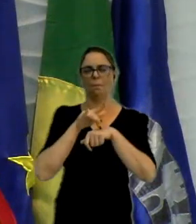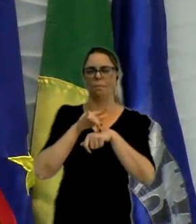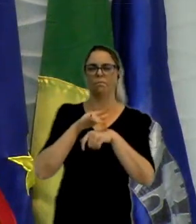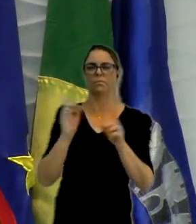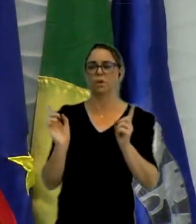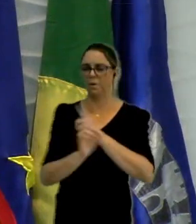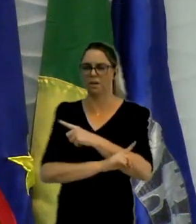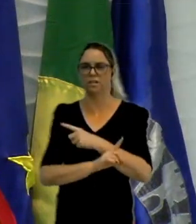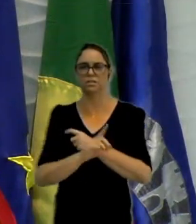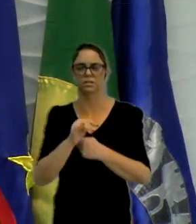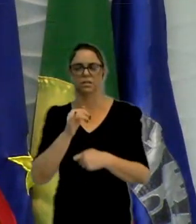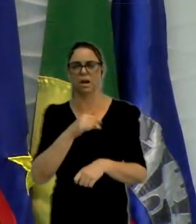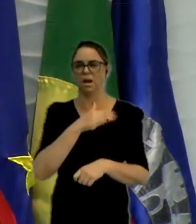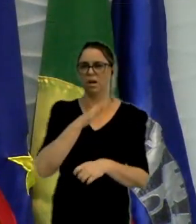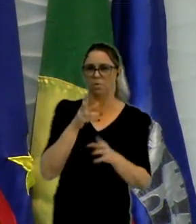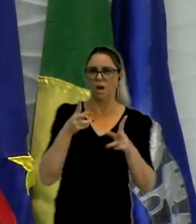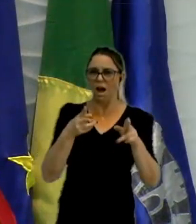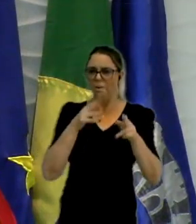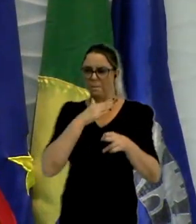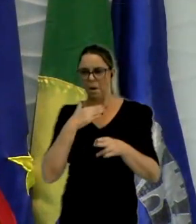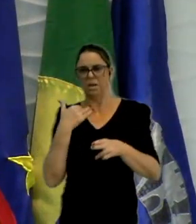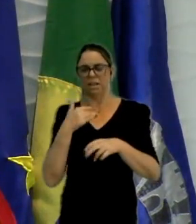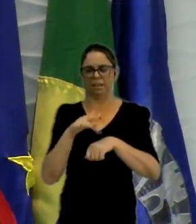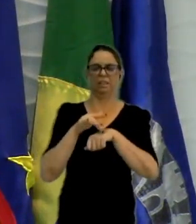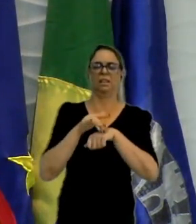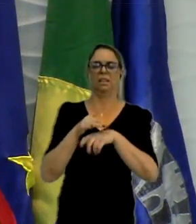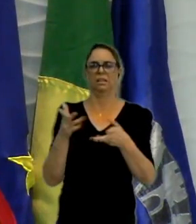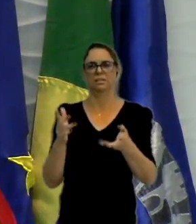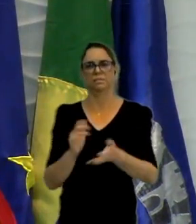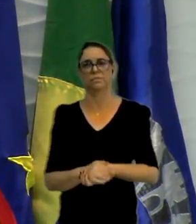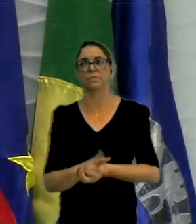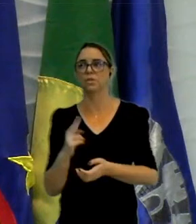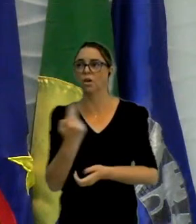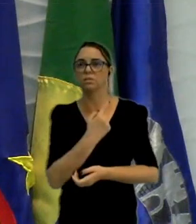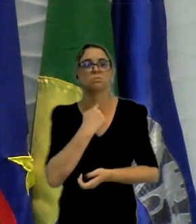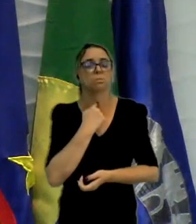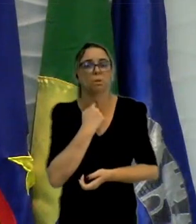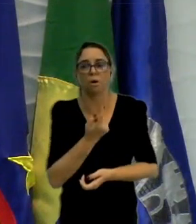uma oposição morta. A gente não pode chegar aqui na tribuna